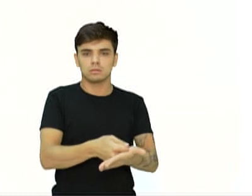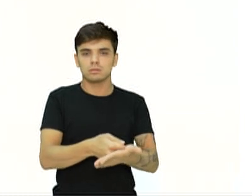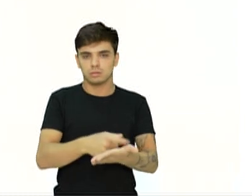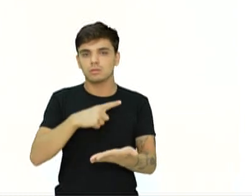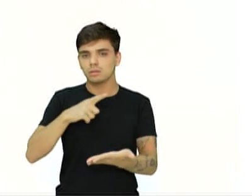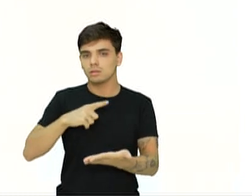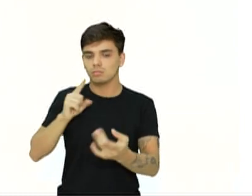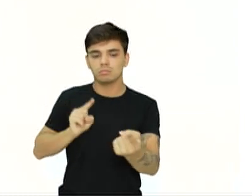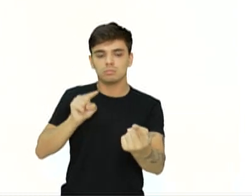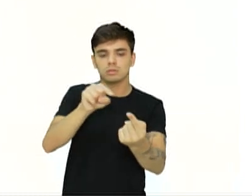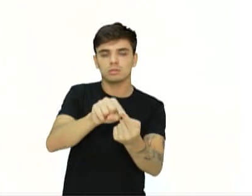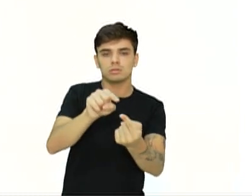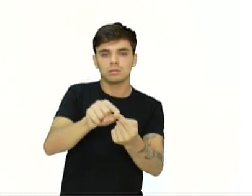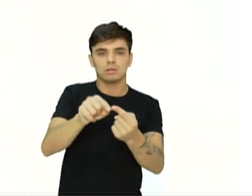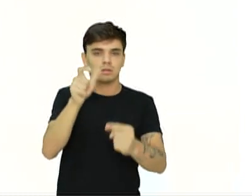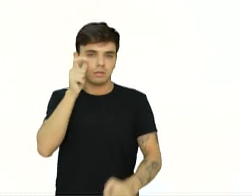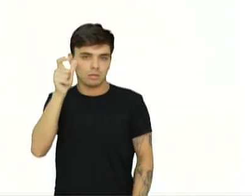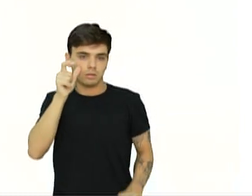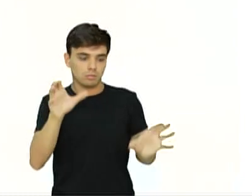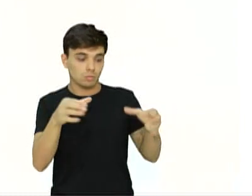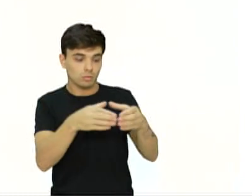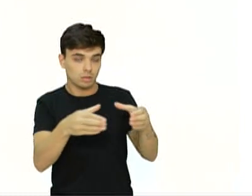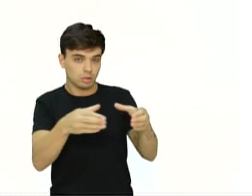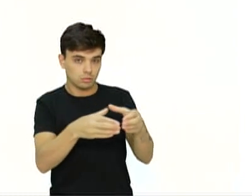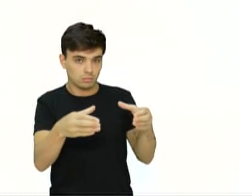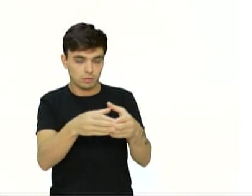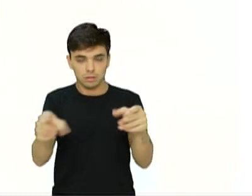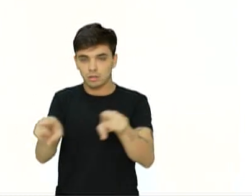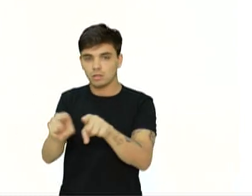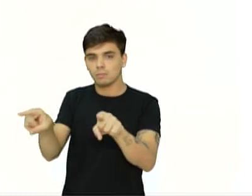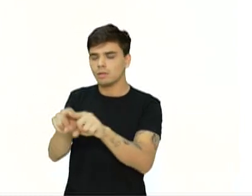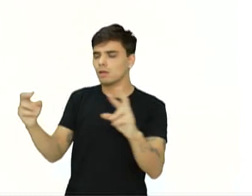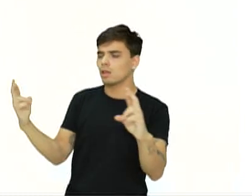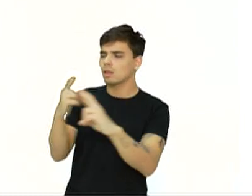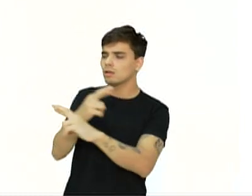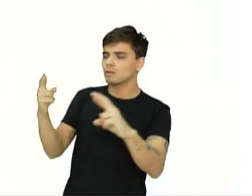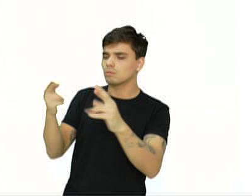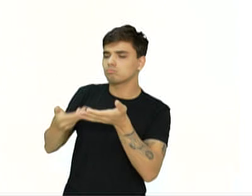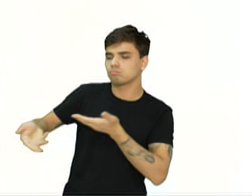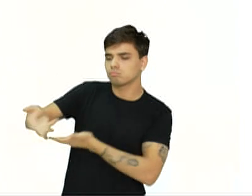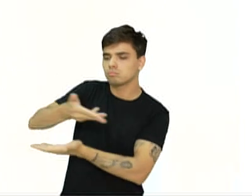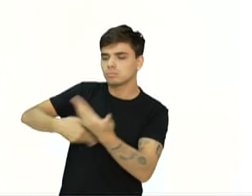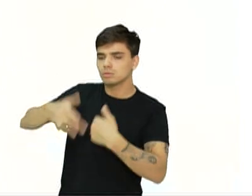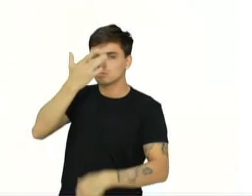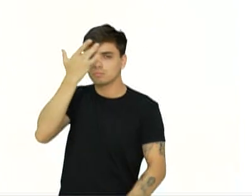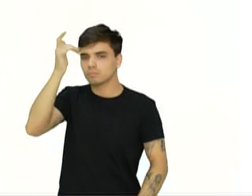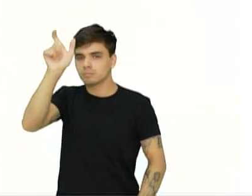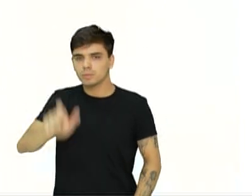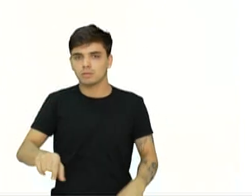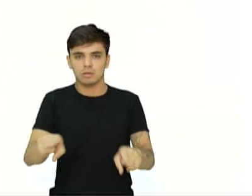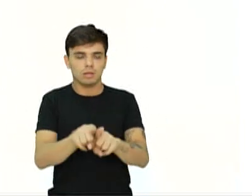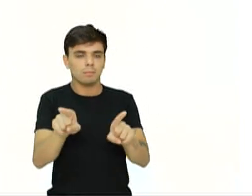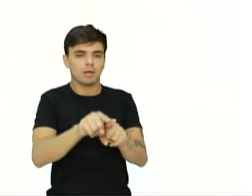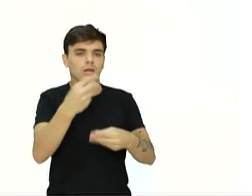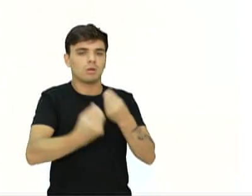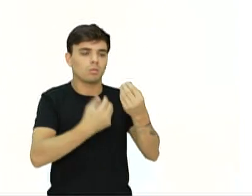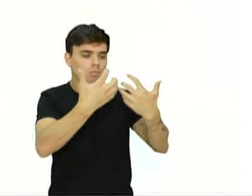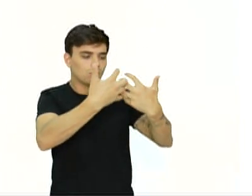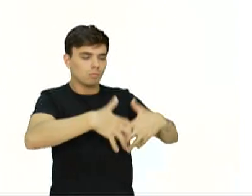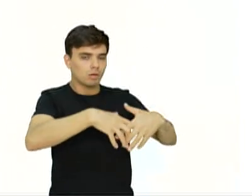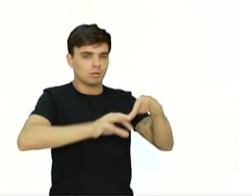que objetivam interesses coletivos, o relacionamento entre pessoas e formas